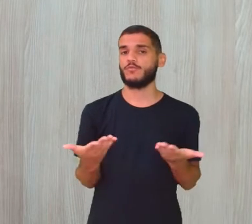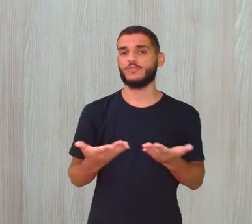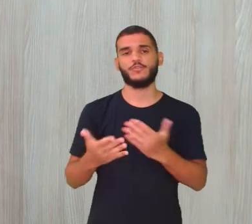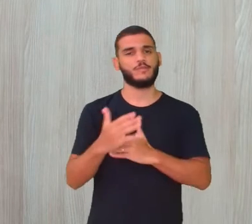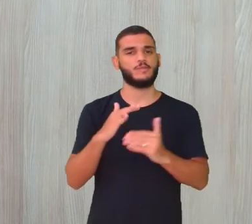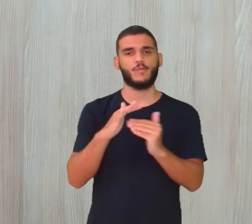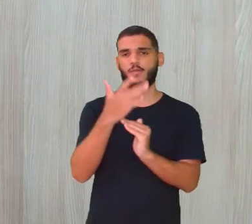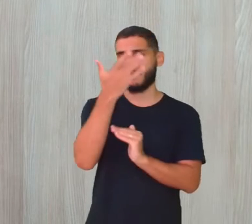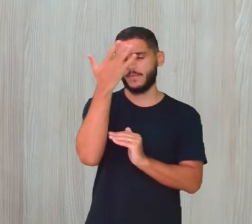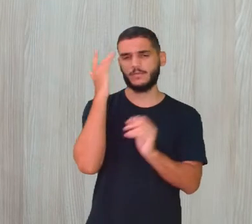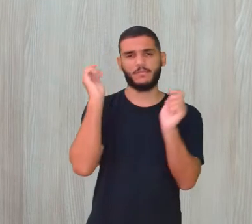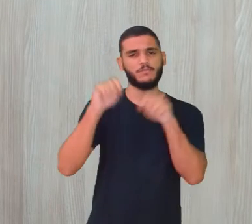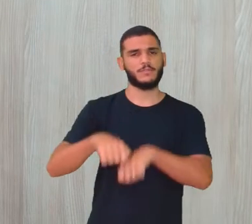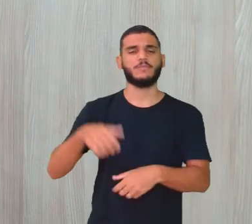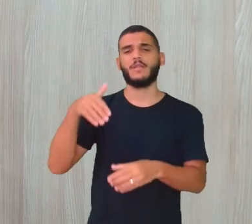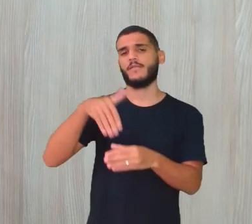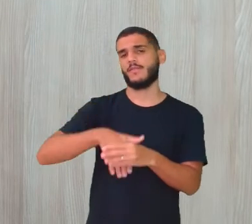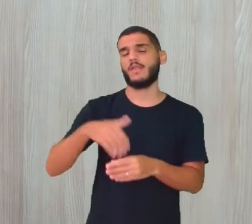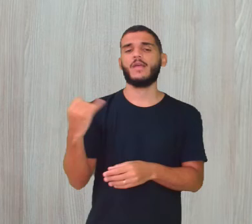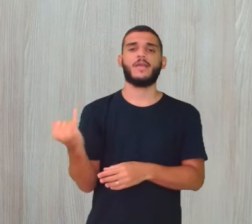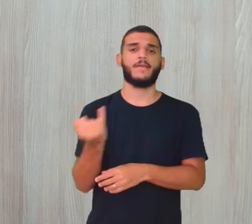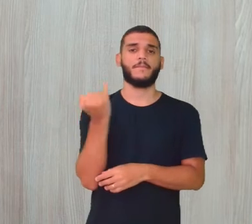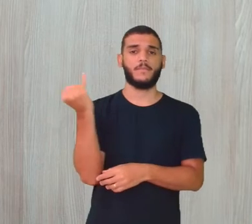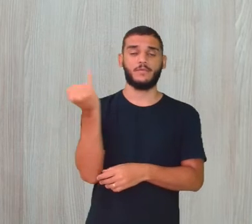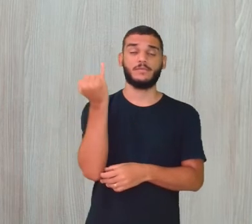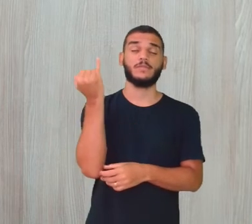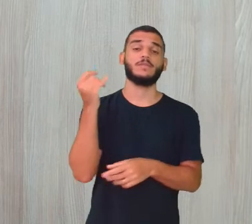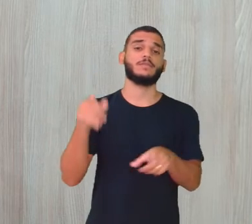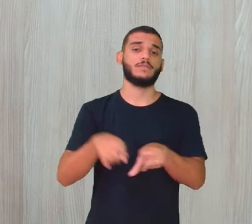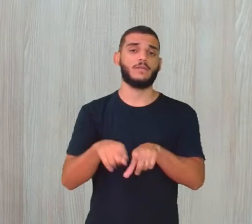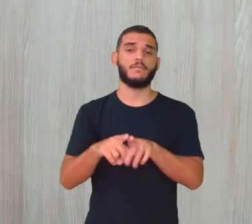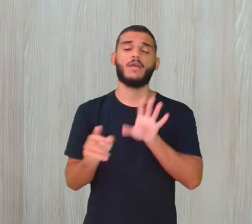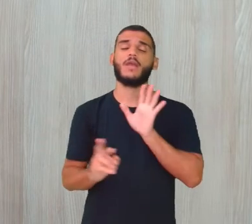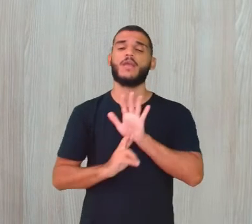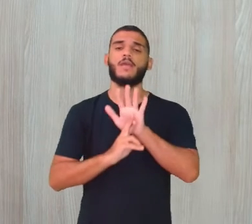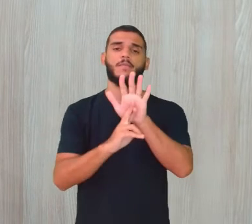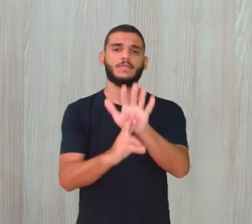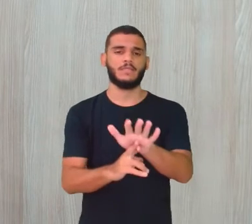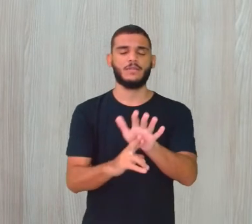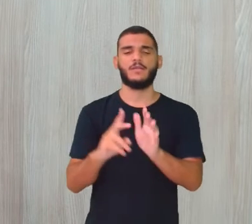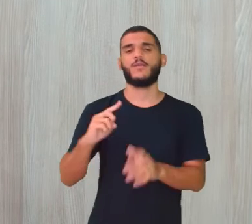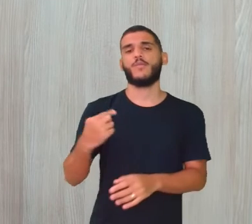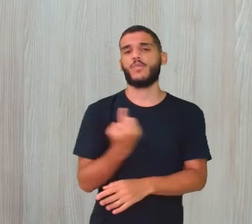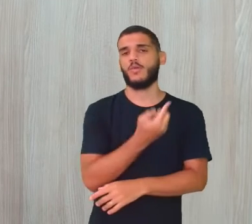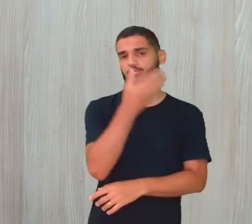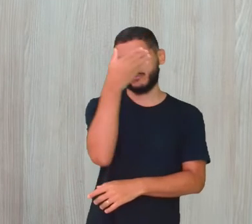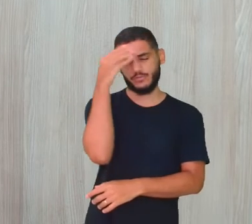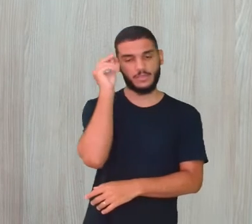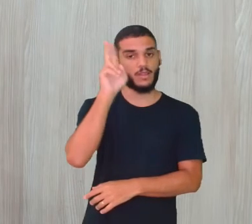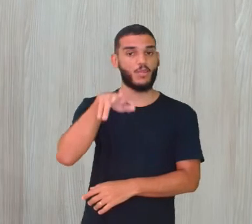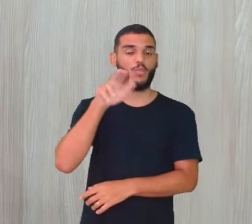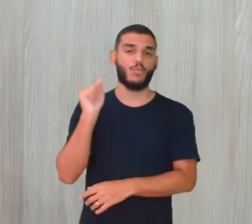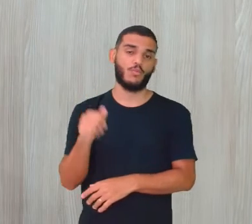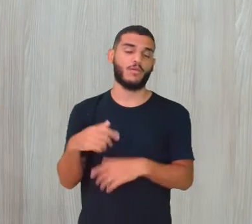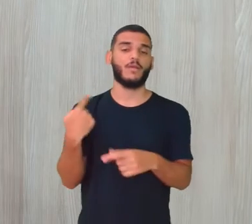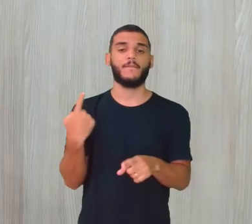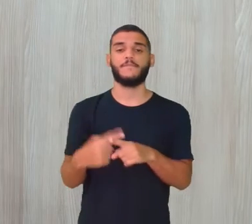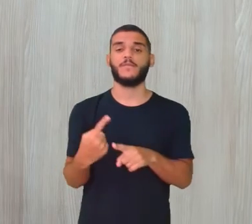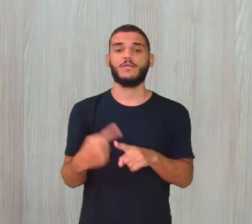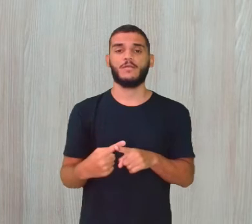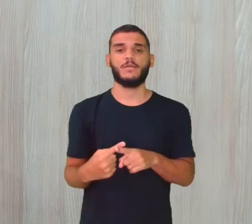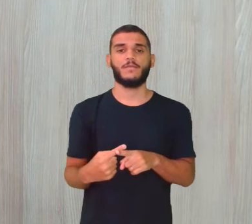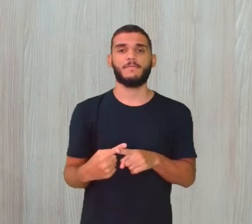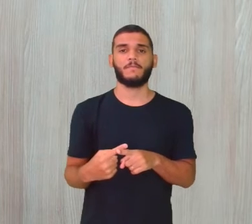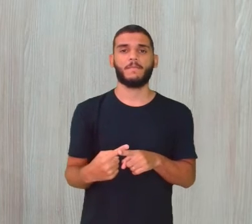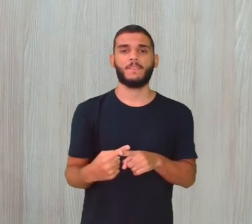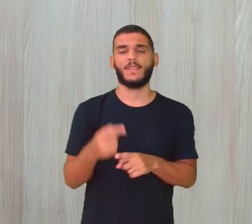todos nós podemos votar, por isso que a importância e essa representatividade que a gente não pode esquecer, porque só a